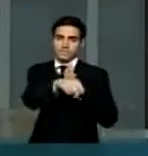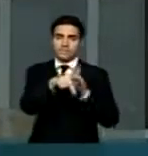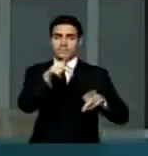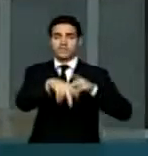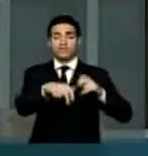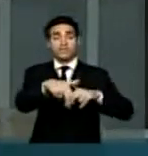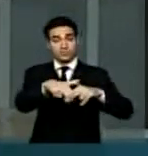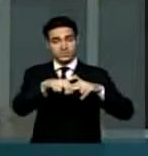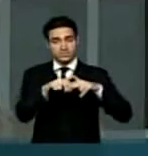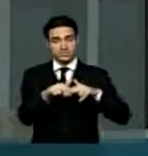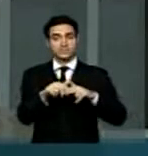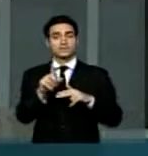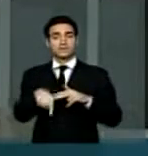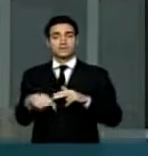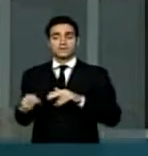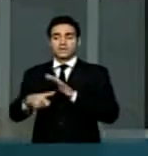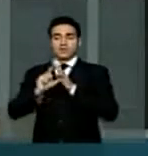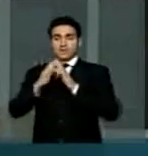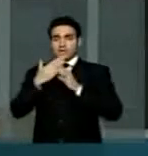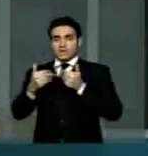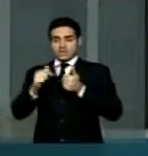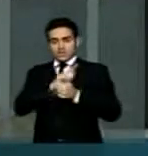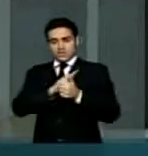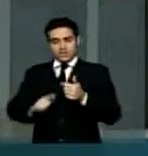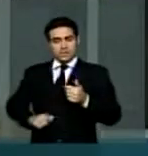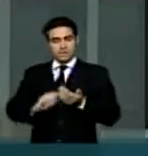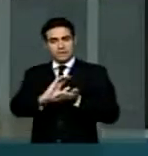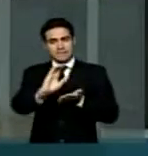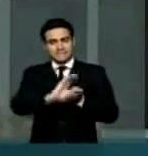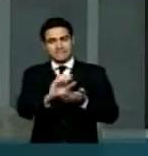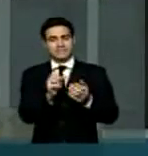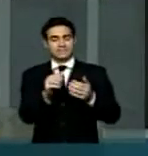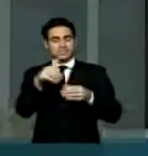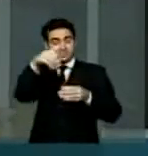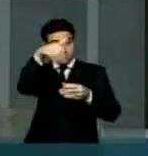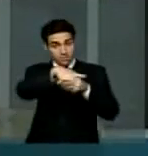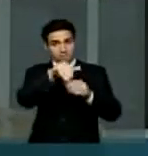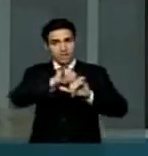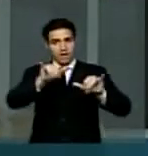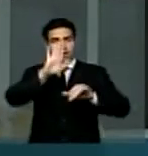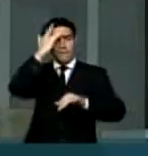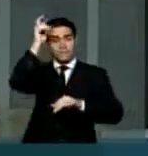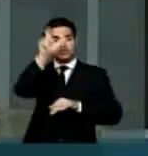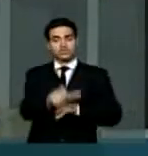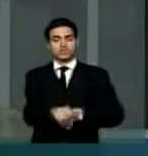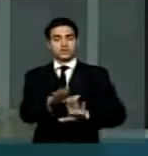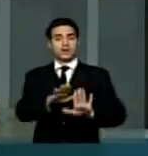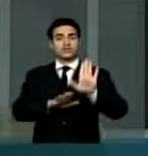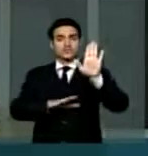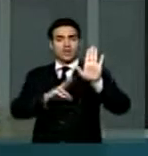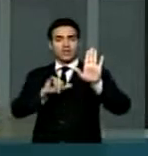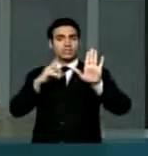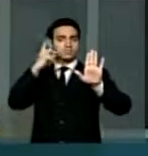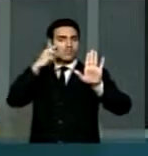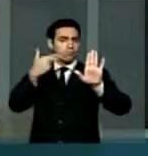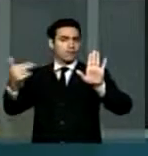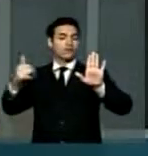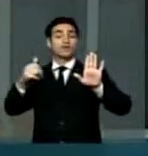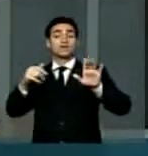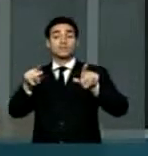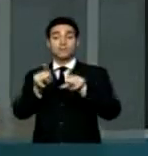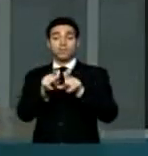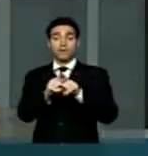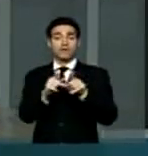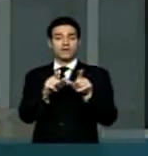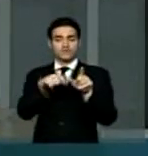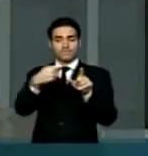sem nenhuma dúvida, pelo financiamento público de campanha, para que possamos dizer que os mandatos pertencem